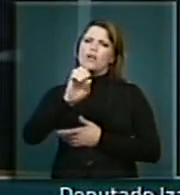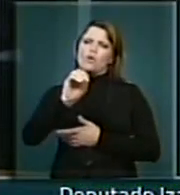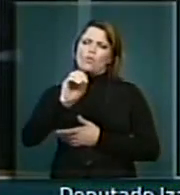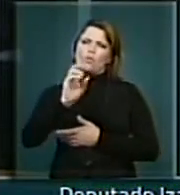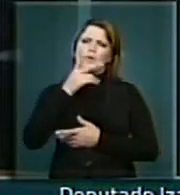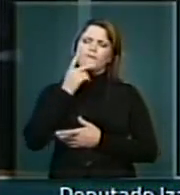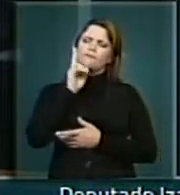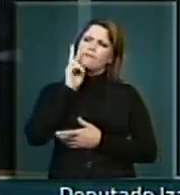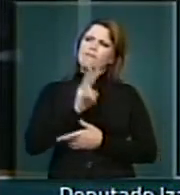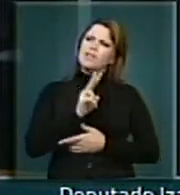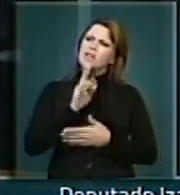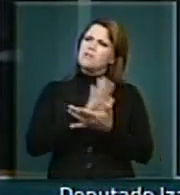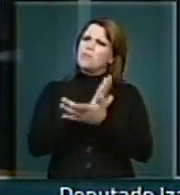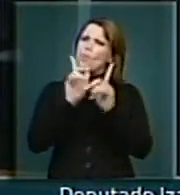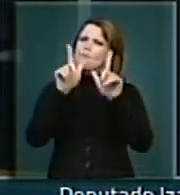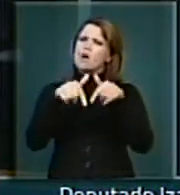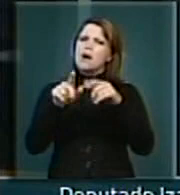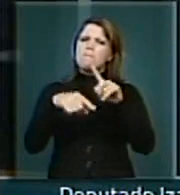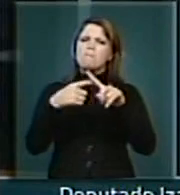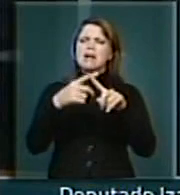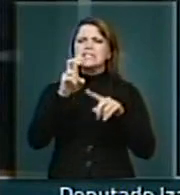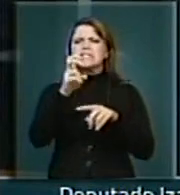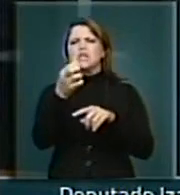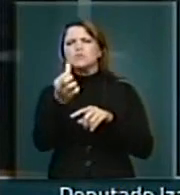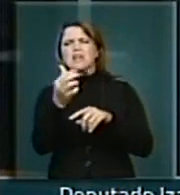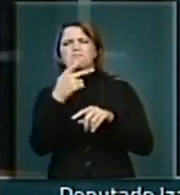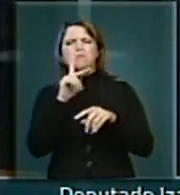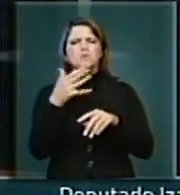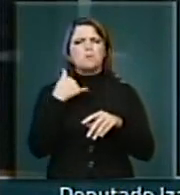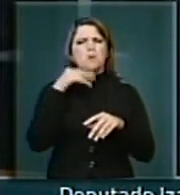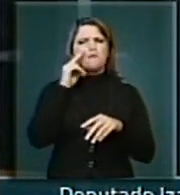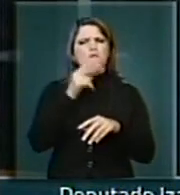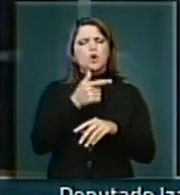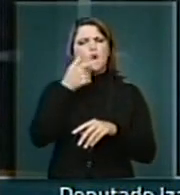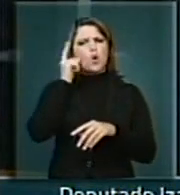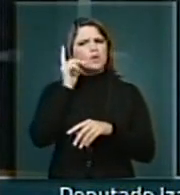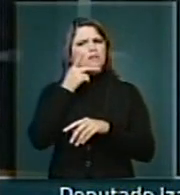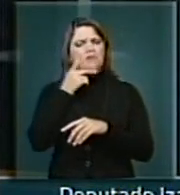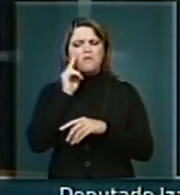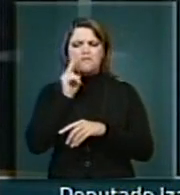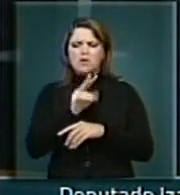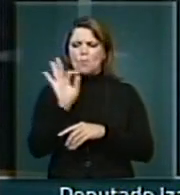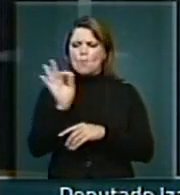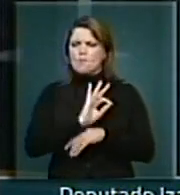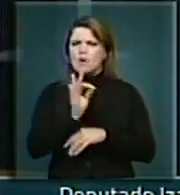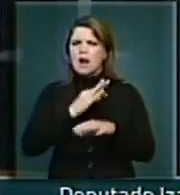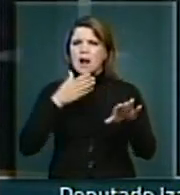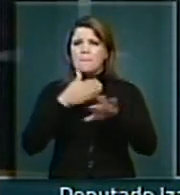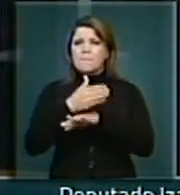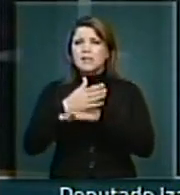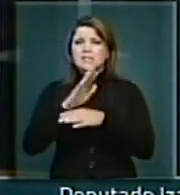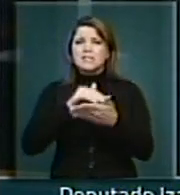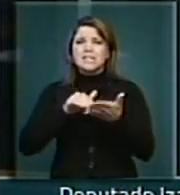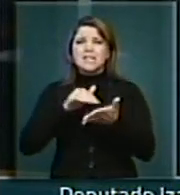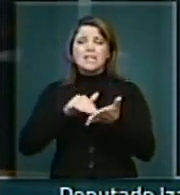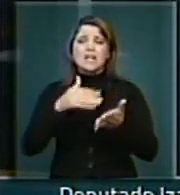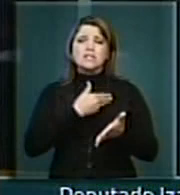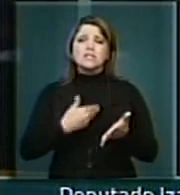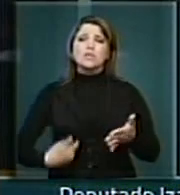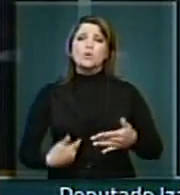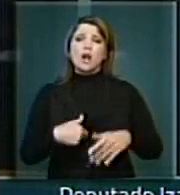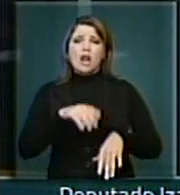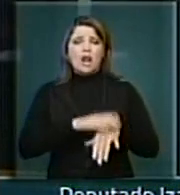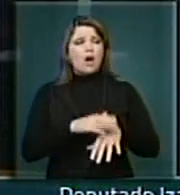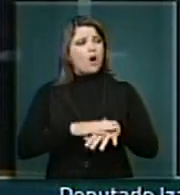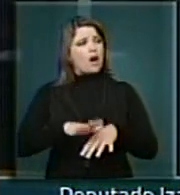vi em nenhuma delas, que foram mais de 5 ou 6 que vi ontem, eu não vi em nenhuma delas a participação do secretário de Segurança